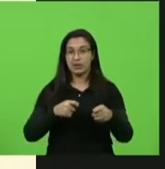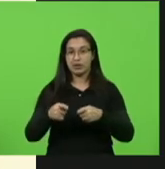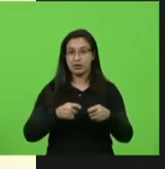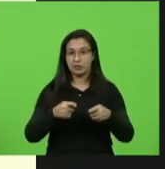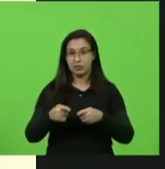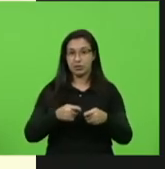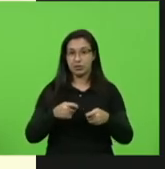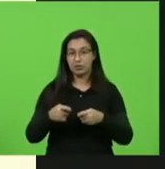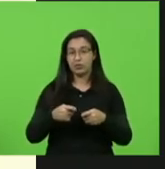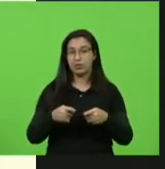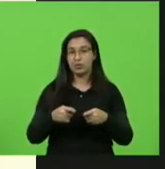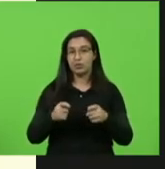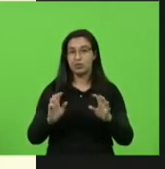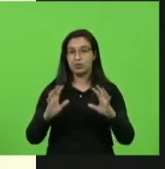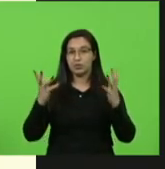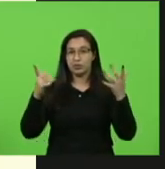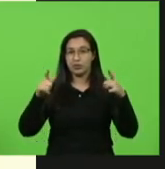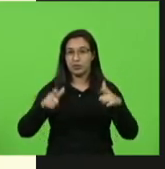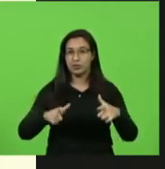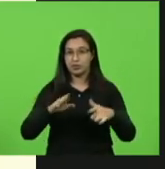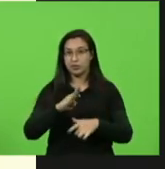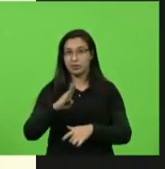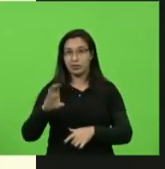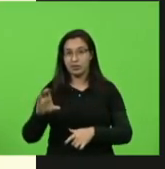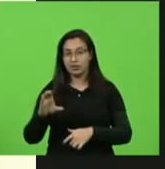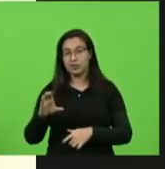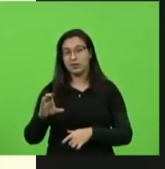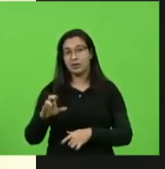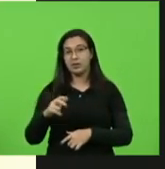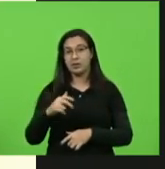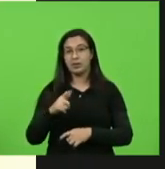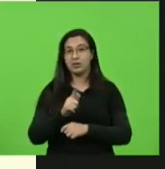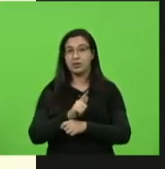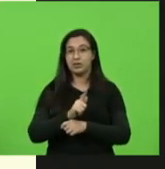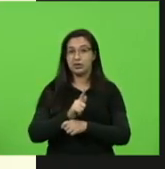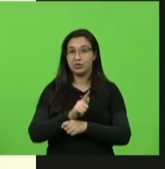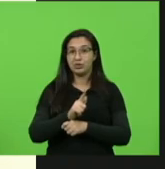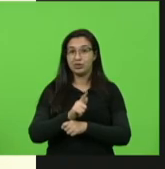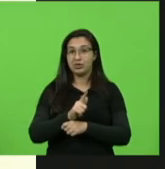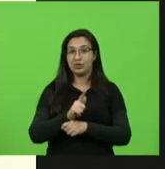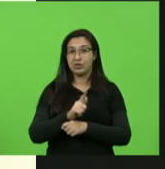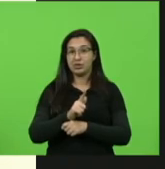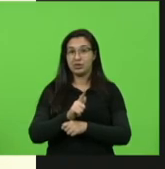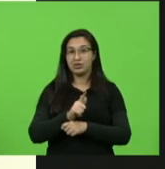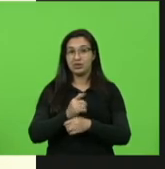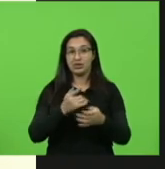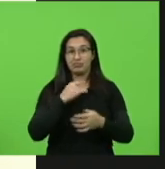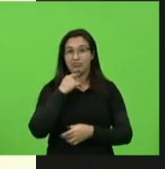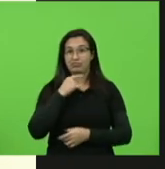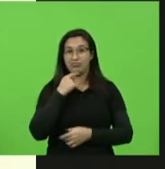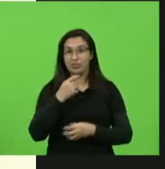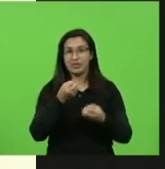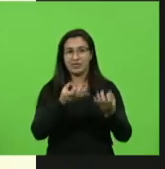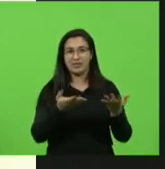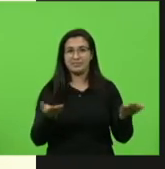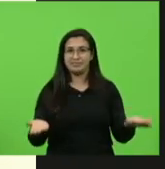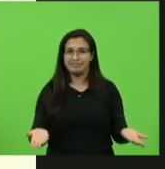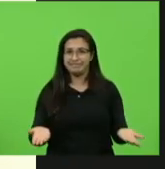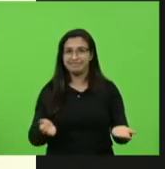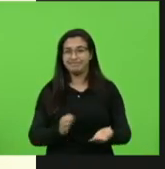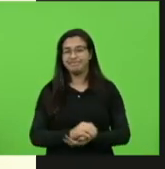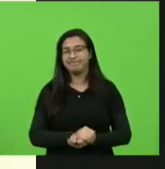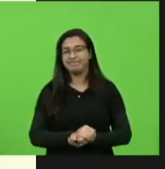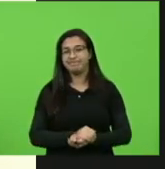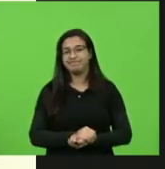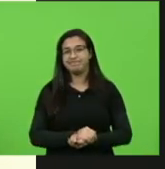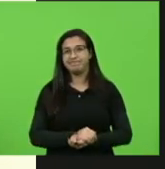Camboriú para quem não tem a mínima condição de gerenciar o negócio. E também, deputado Scudillac, já passo para Vossa